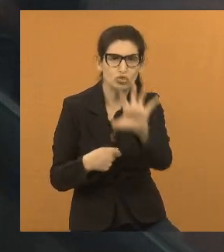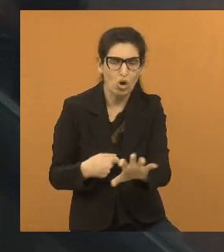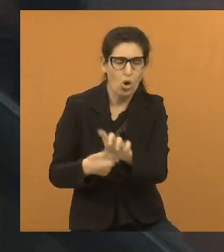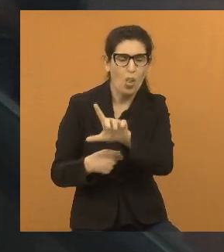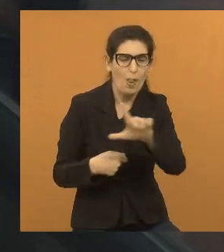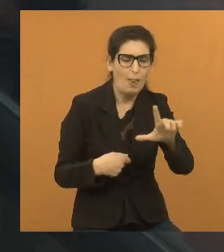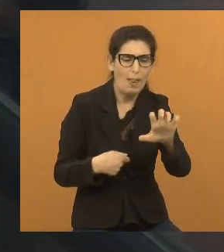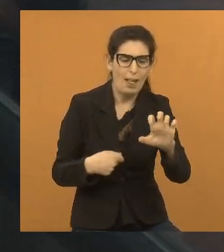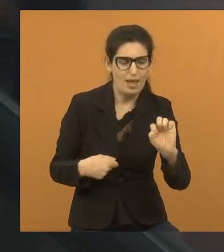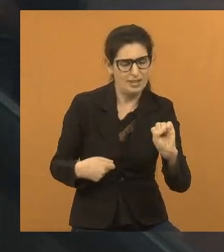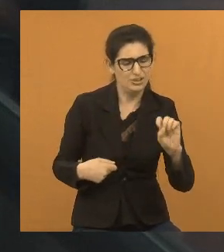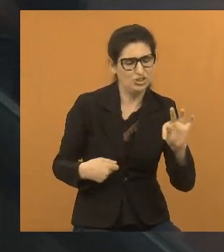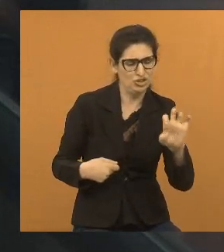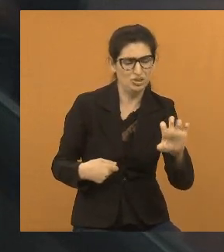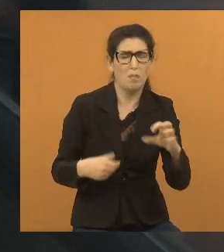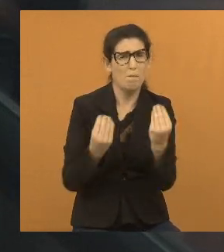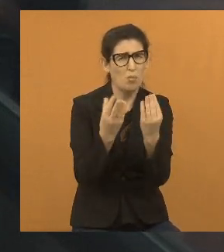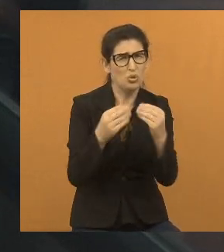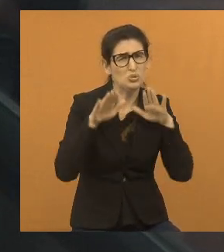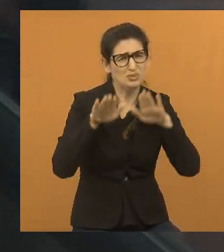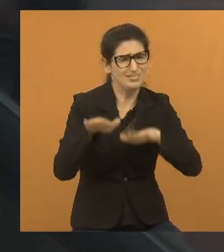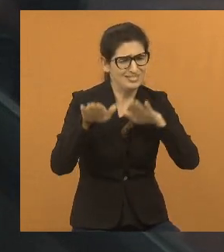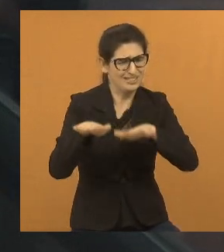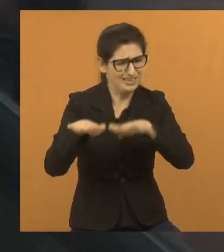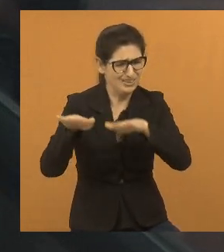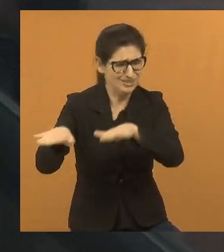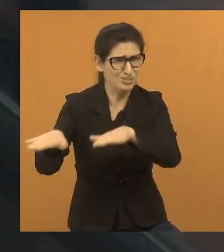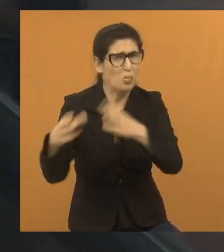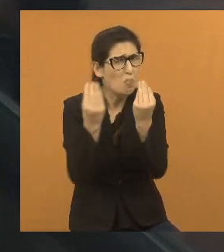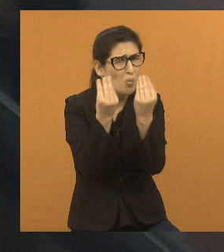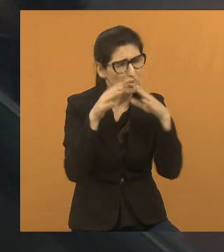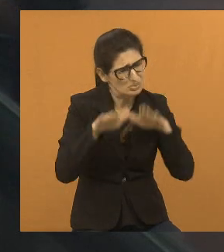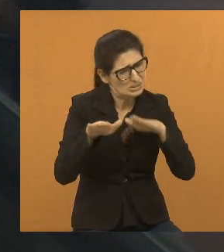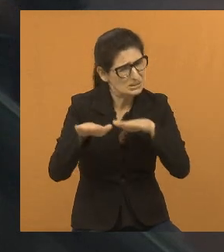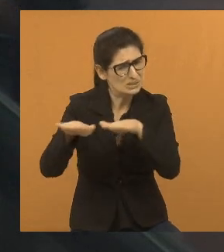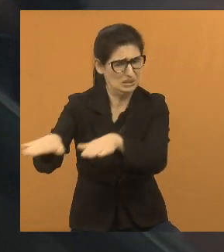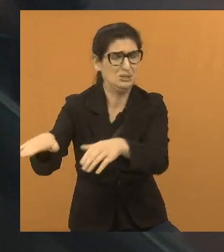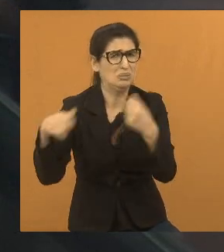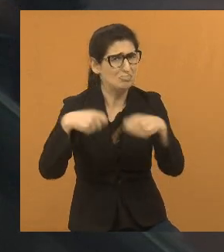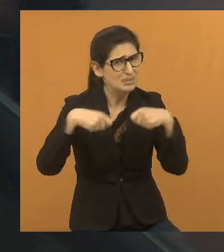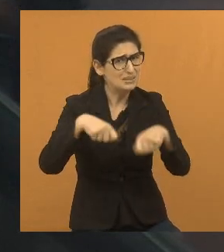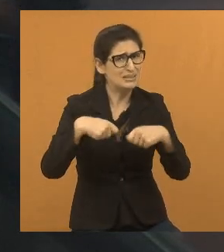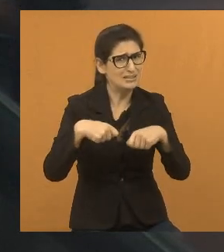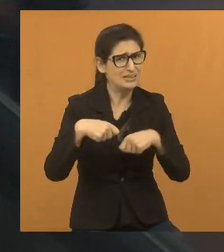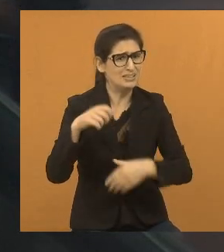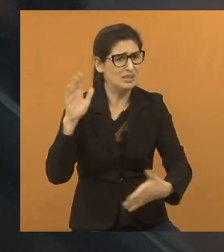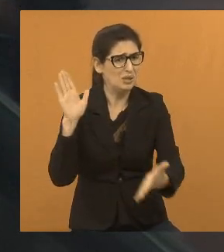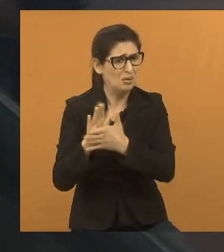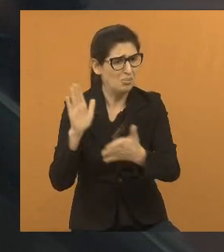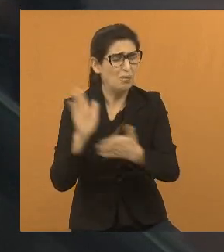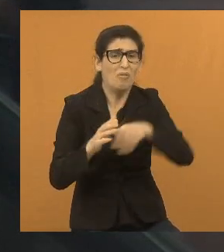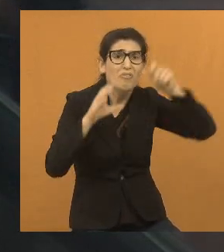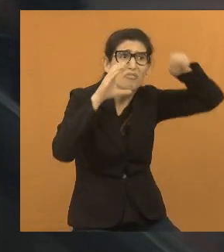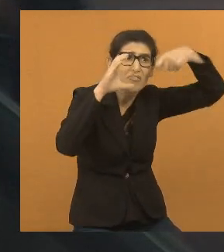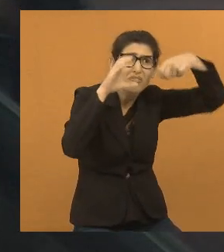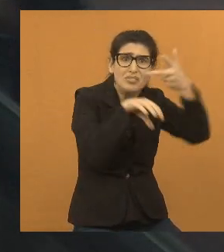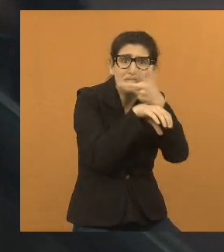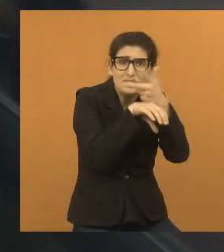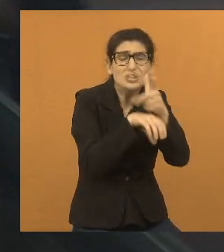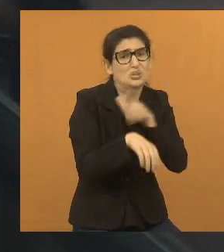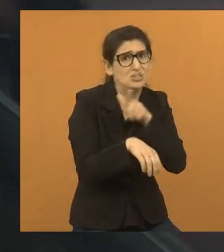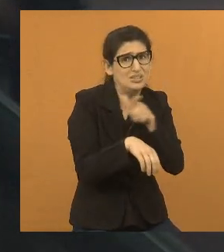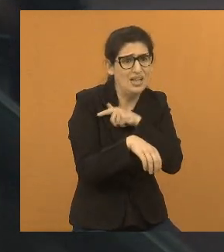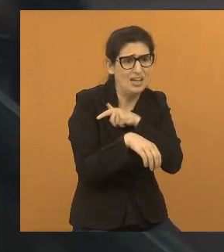ficar caótico. Já existem vários vídeos, tá, do que acontece ali durante a manhã, tarde e